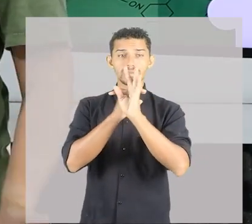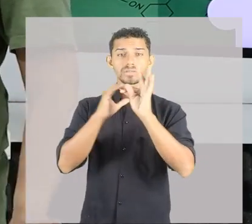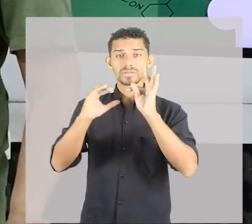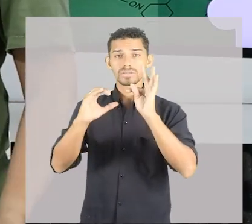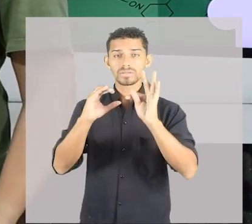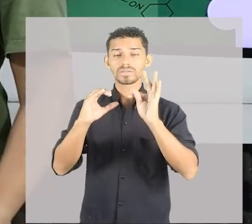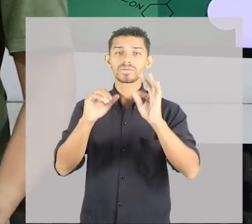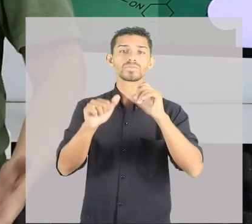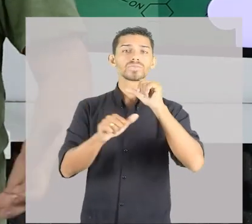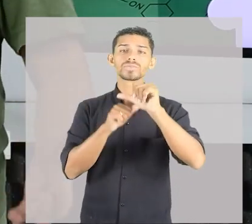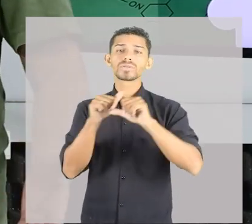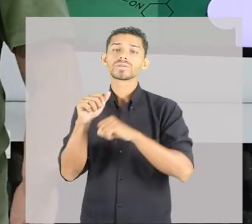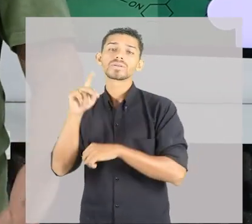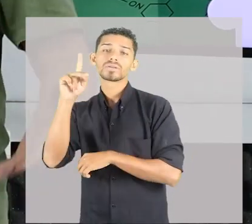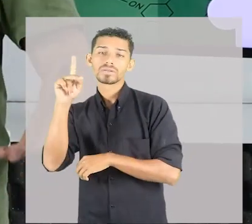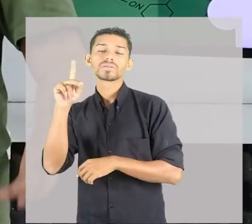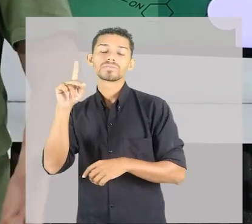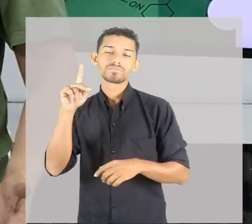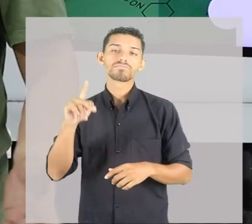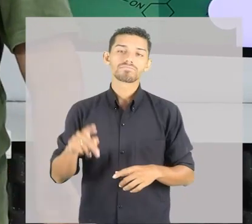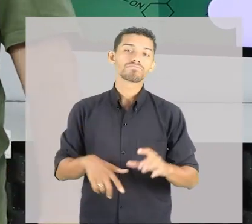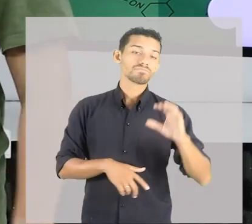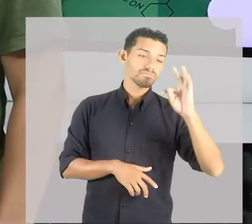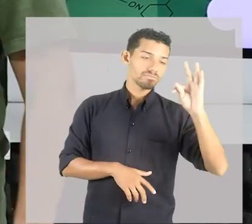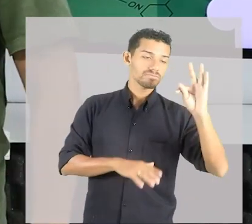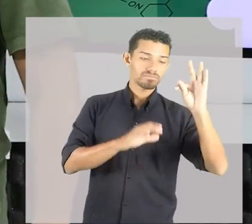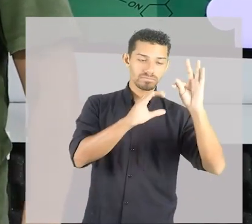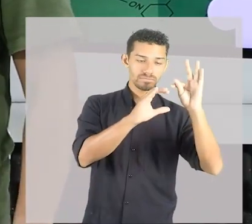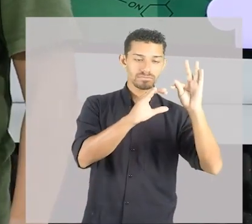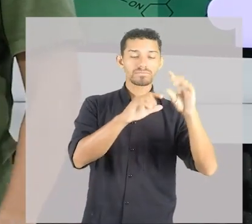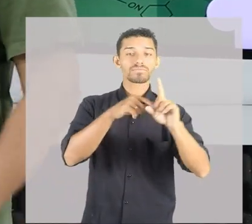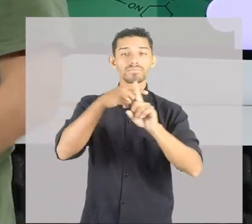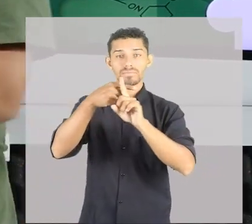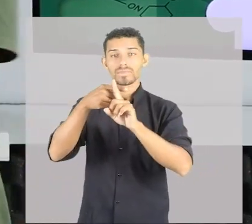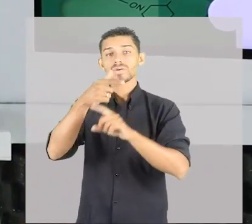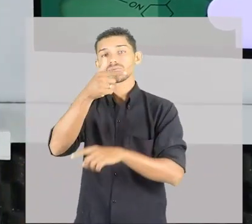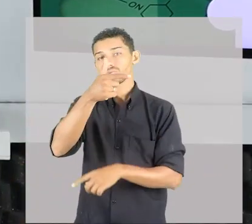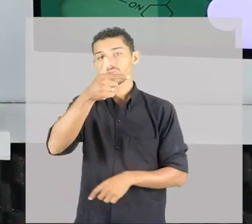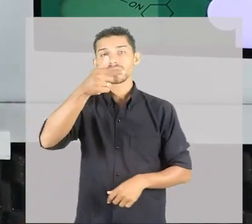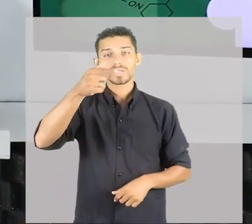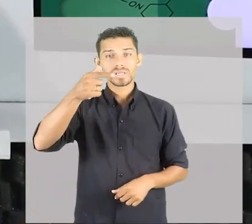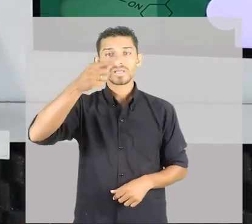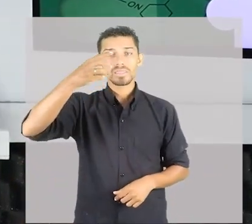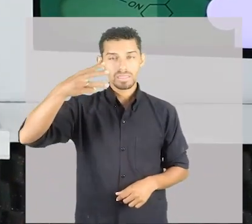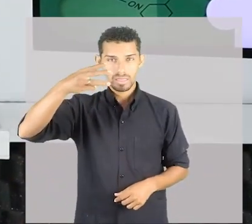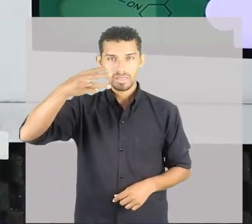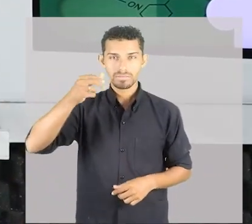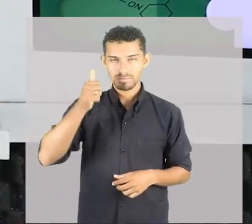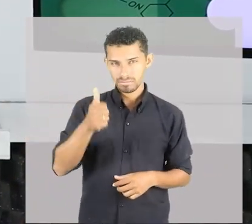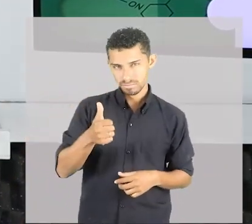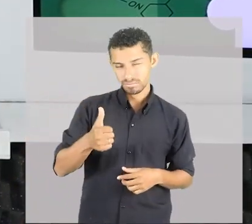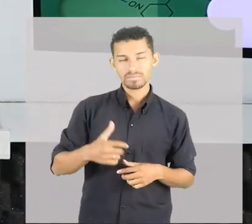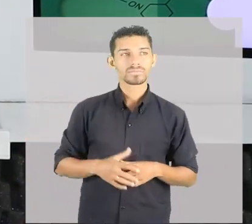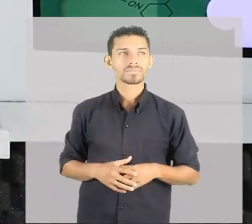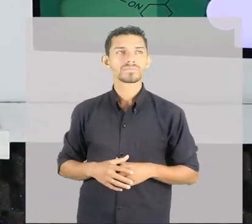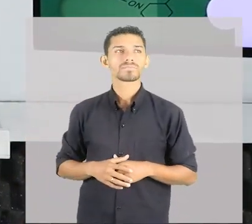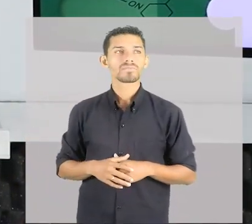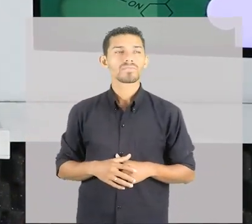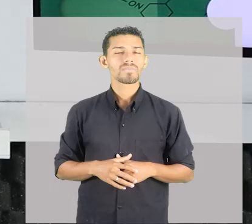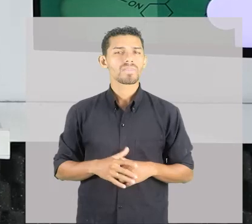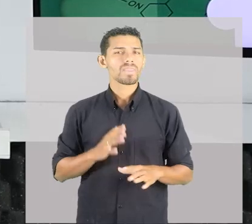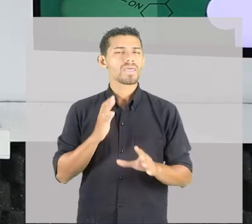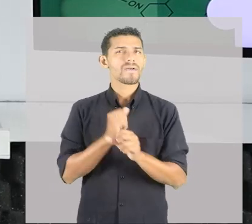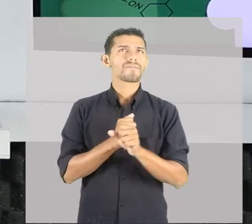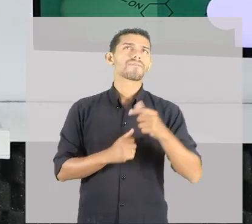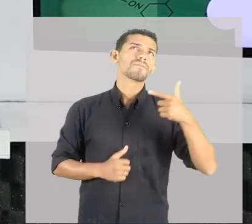Kelvin como soma com 273 perfeito não esquece não Ah ele deu 27